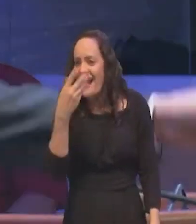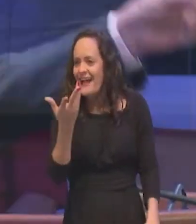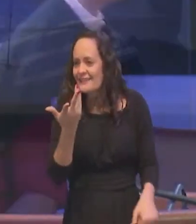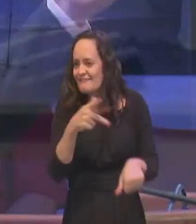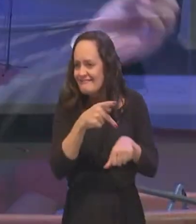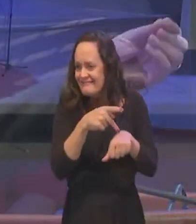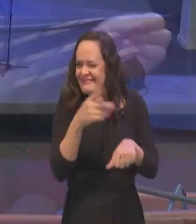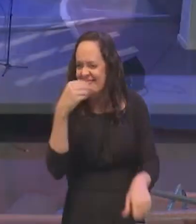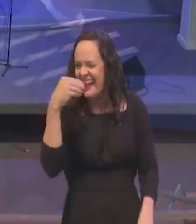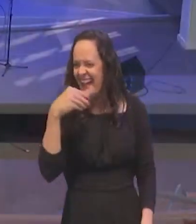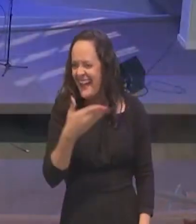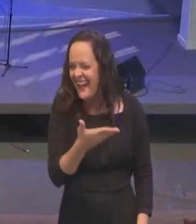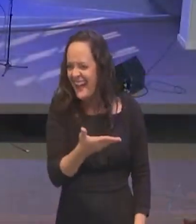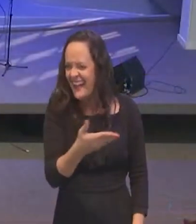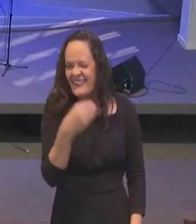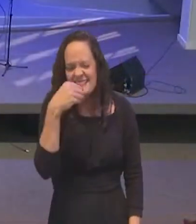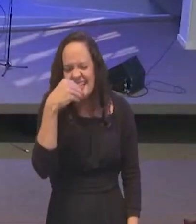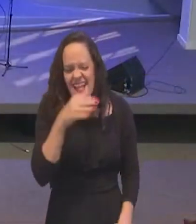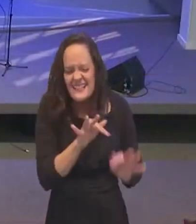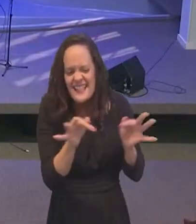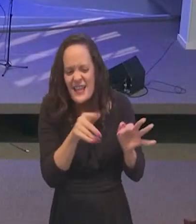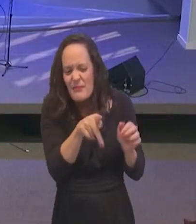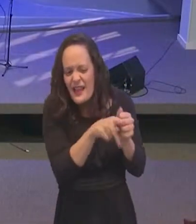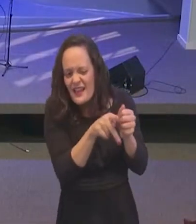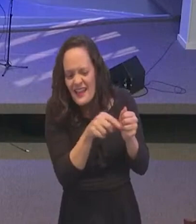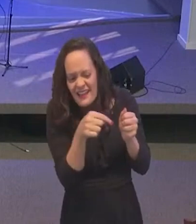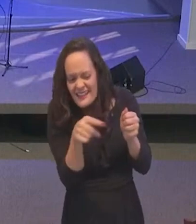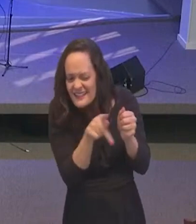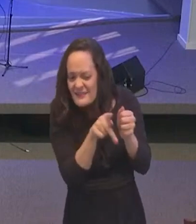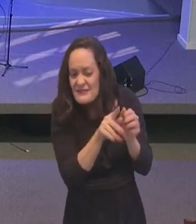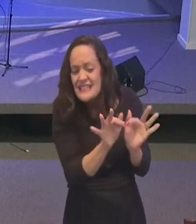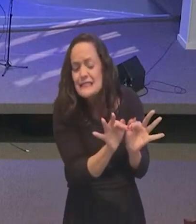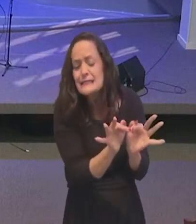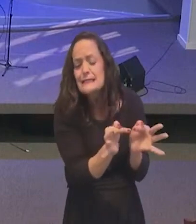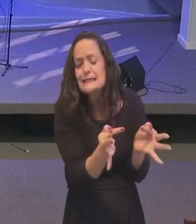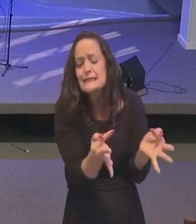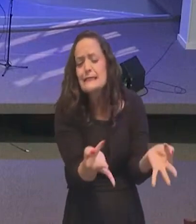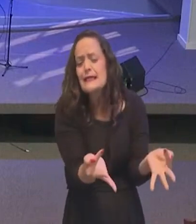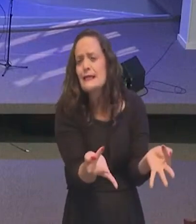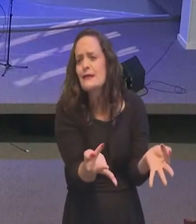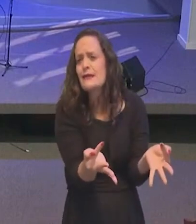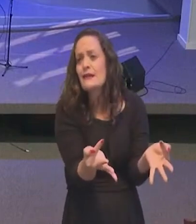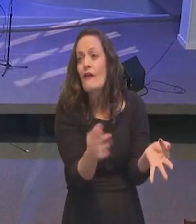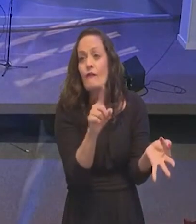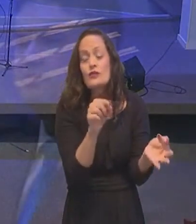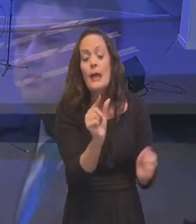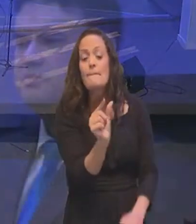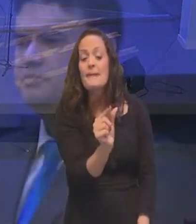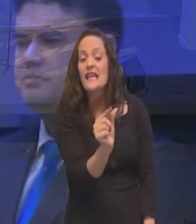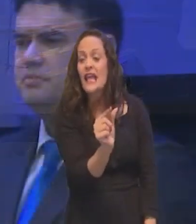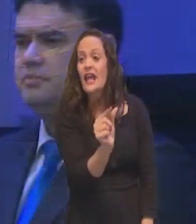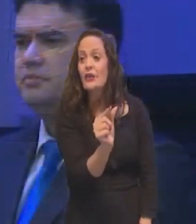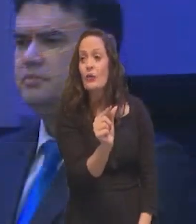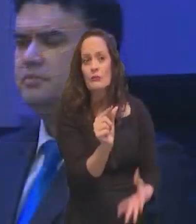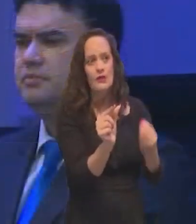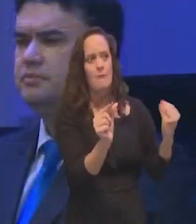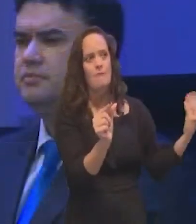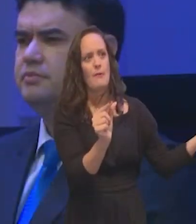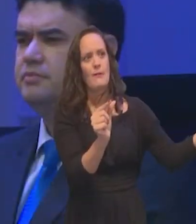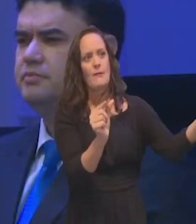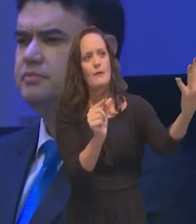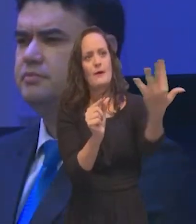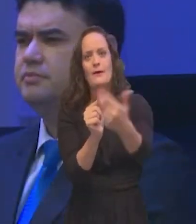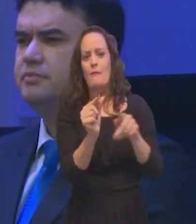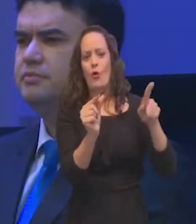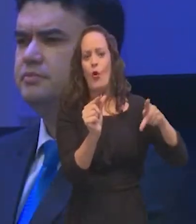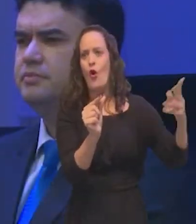Tu és um pequeno fragmento. Você é uma parte do todo. E é sobre você